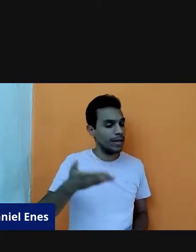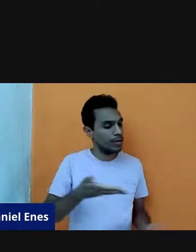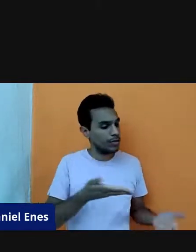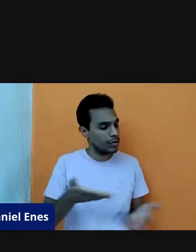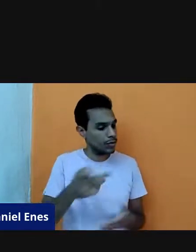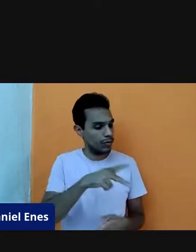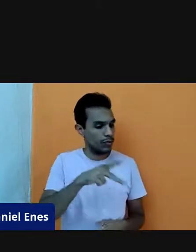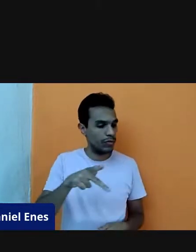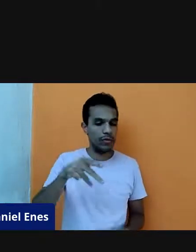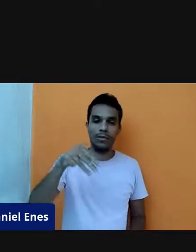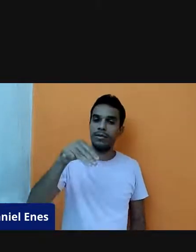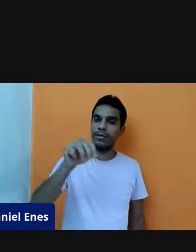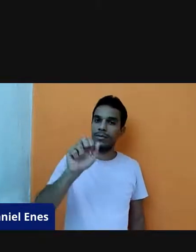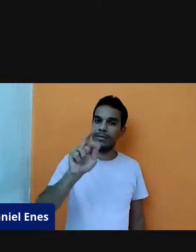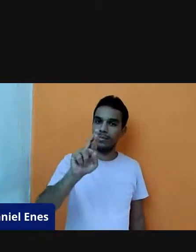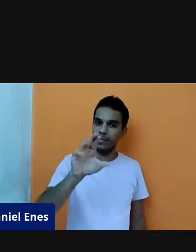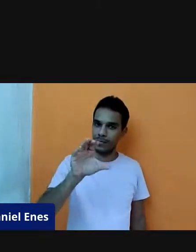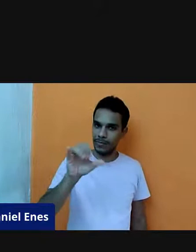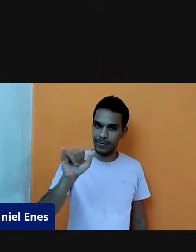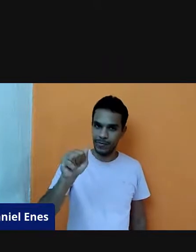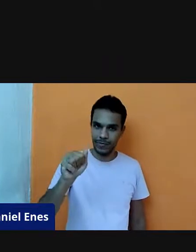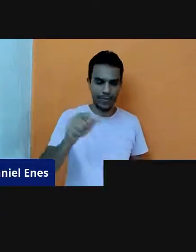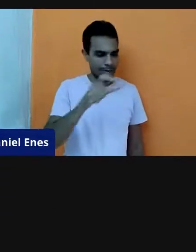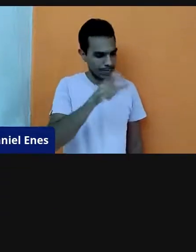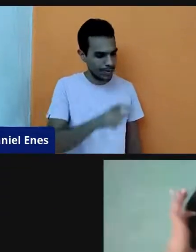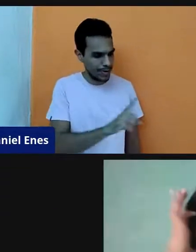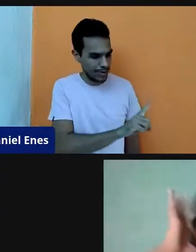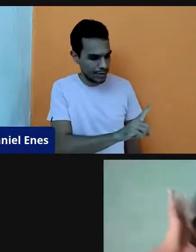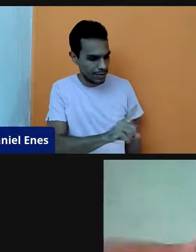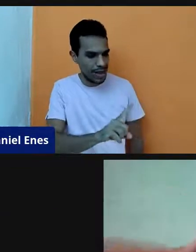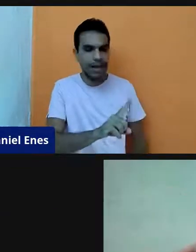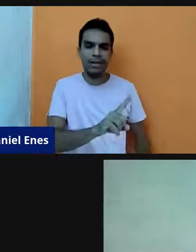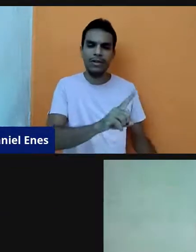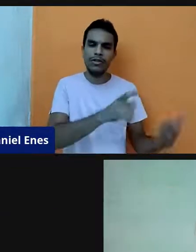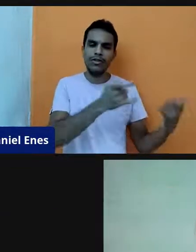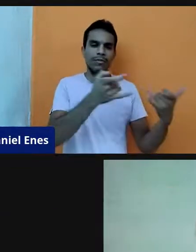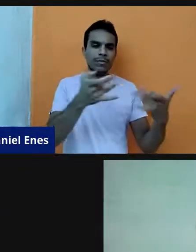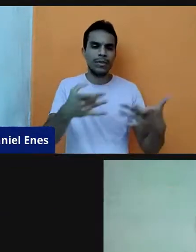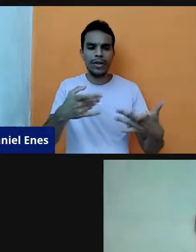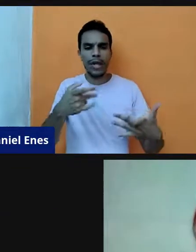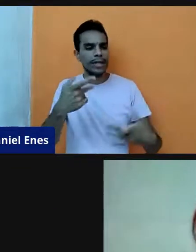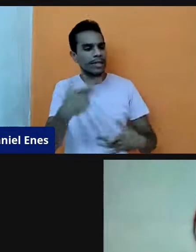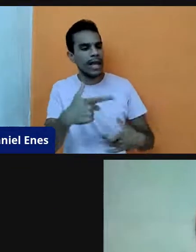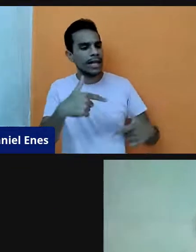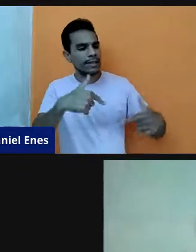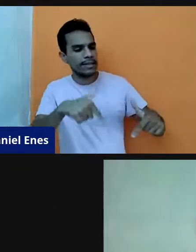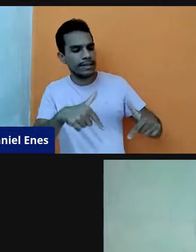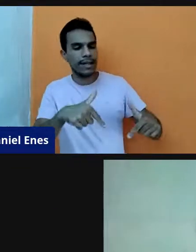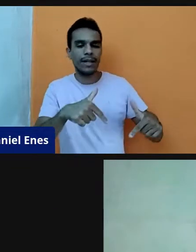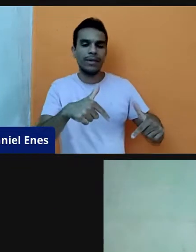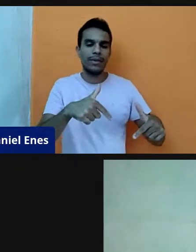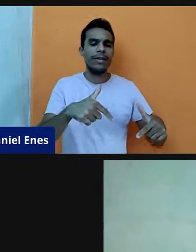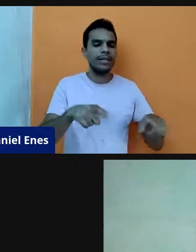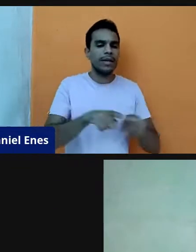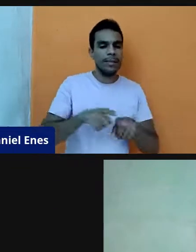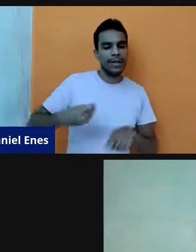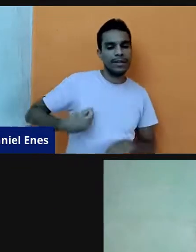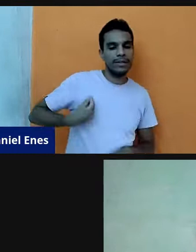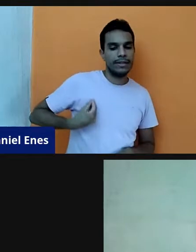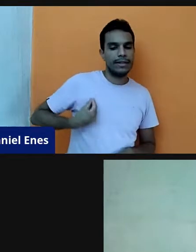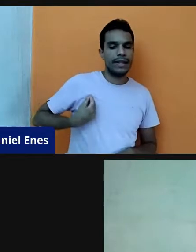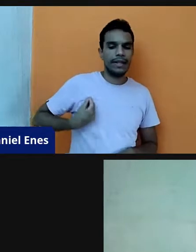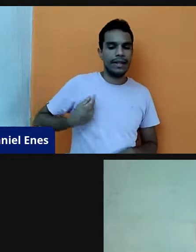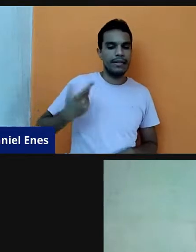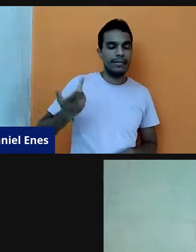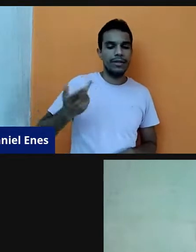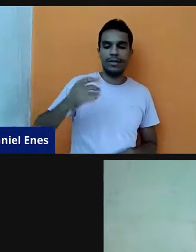professora Márcia para explicar um pouquinho como é o trabalho dela, um pouco da vida dele, né? E